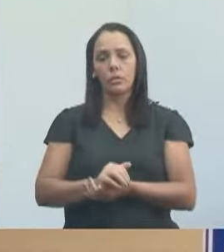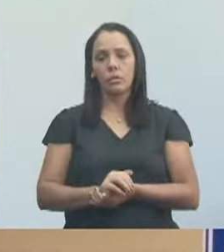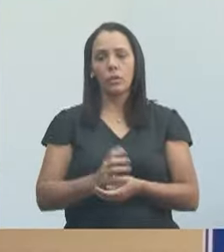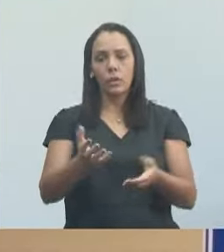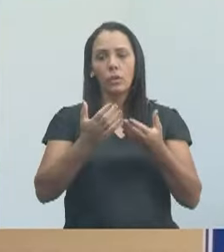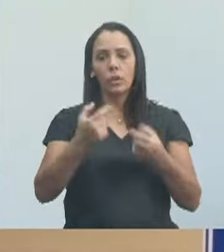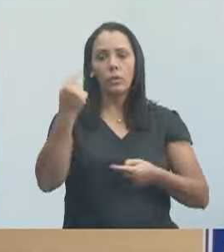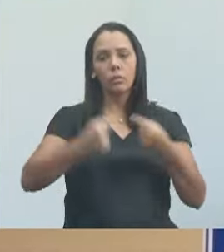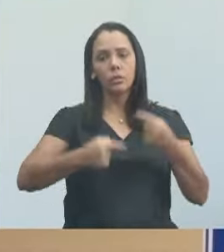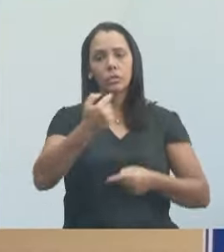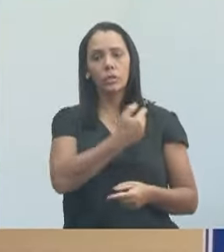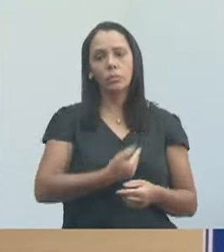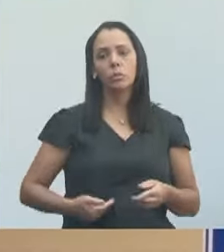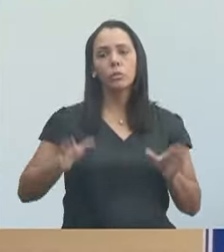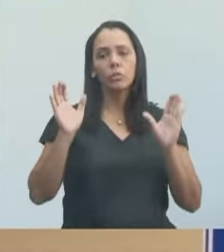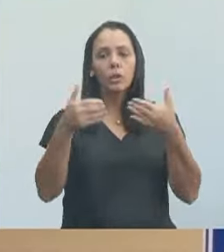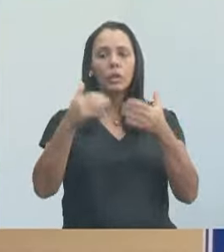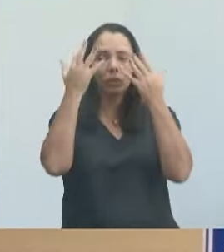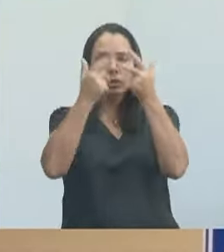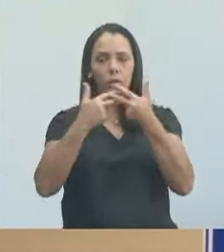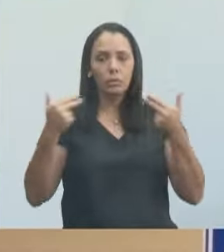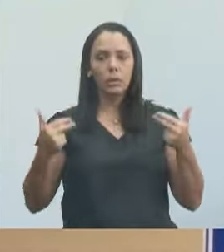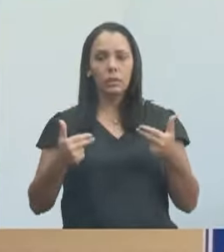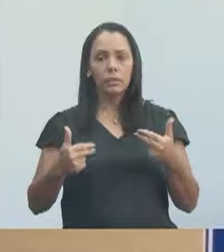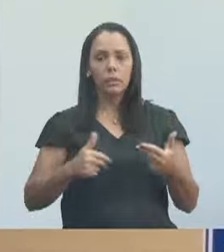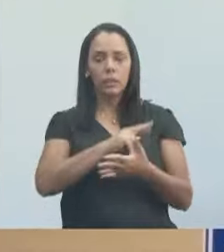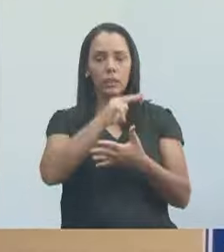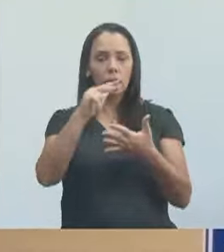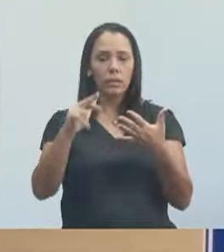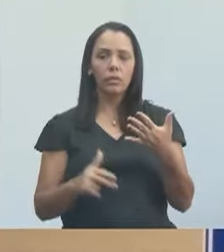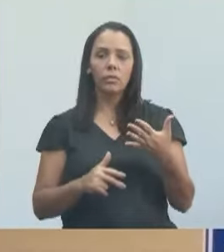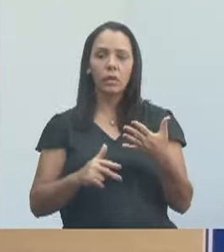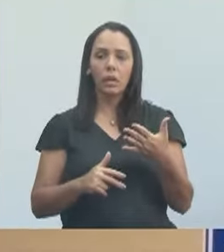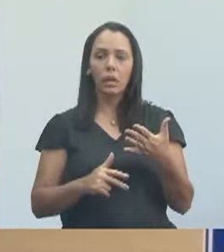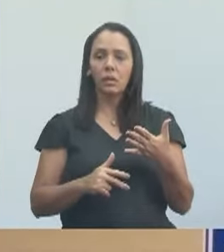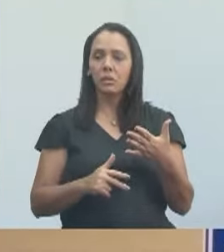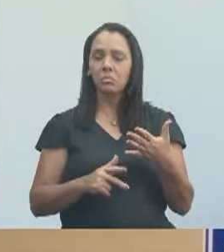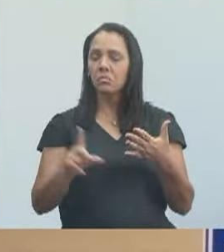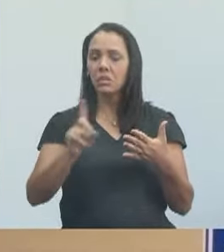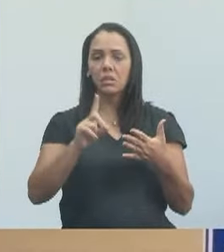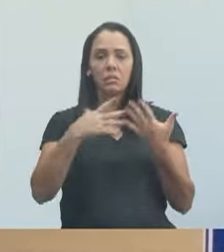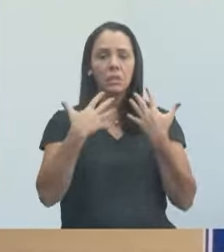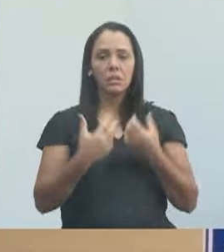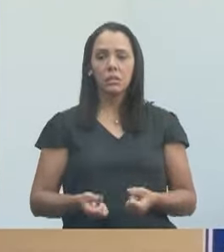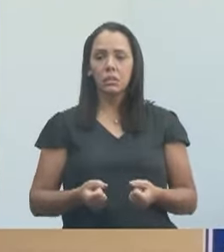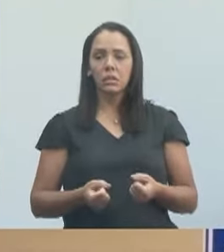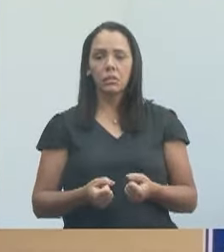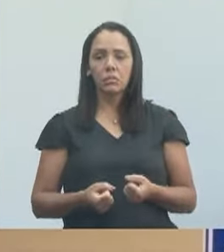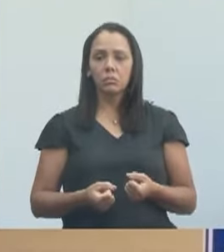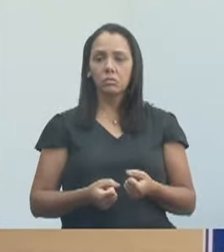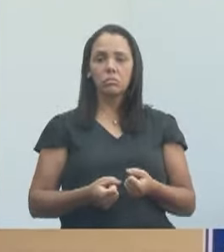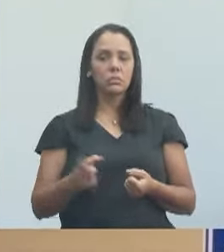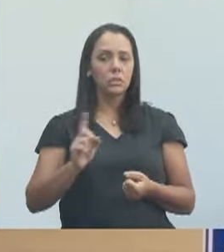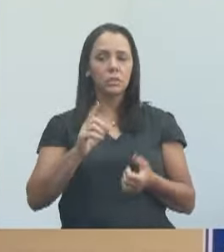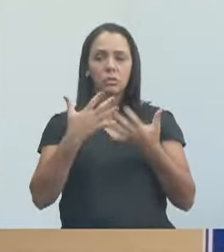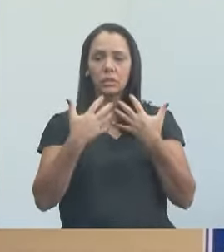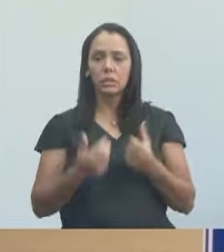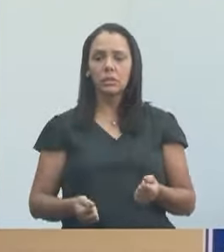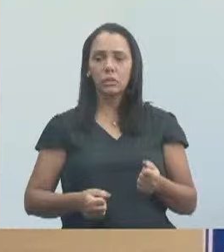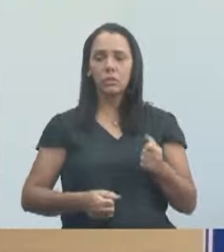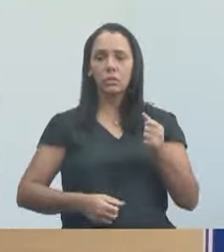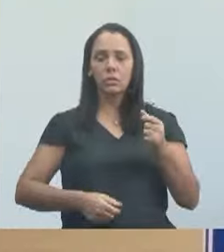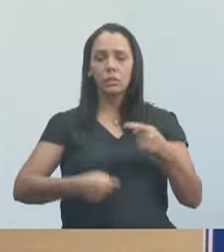animais. E várias que eu vou começar a citar agora, que eu trouxe, simplesmente não foram aceitas. Tá? Não foram aceitas políticas